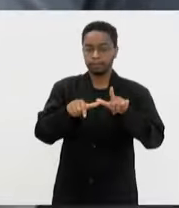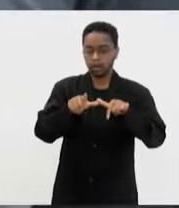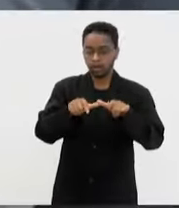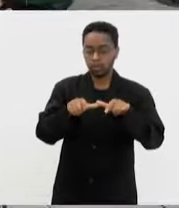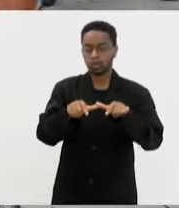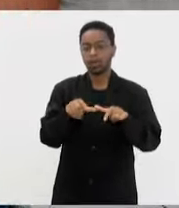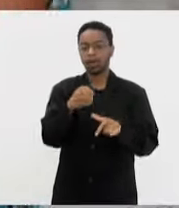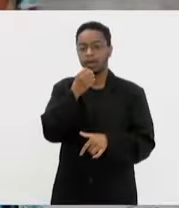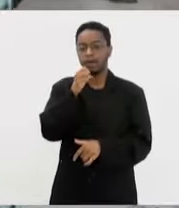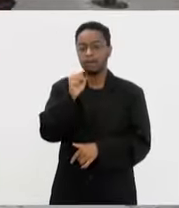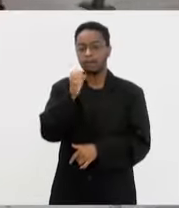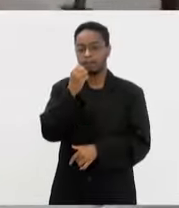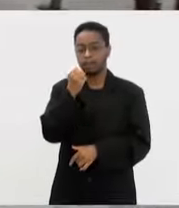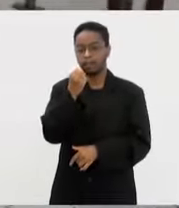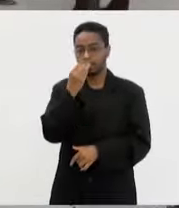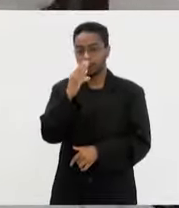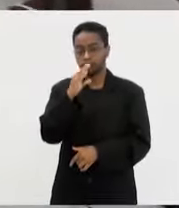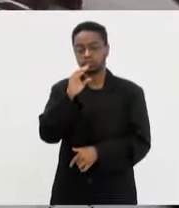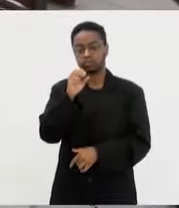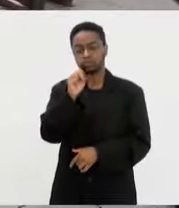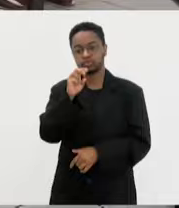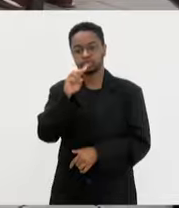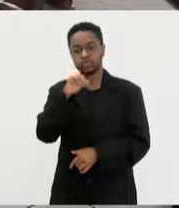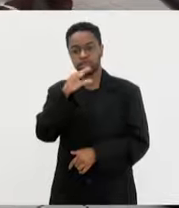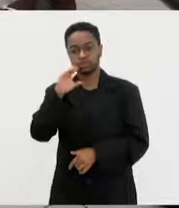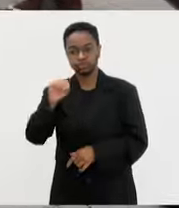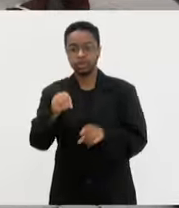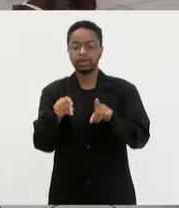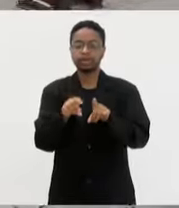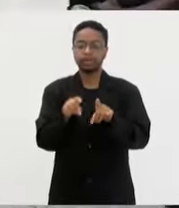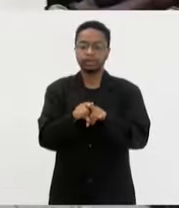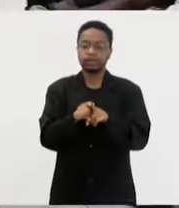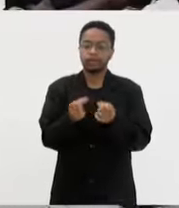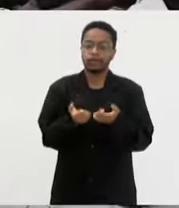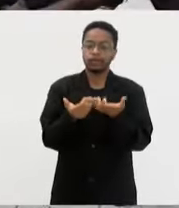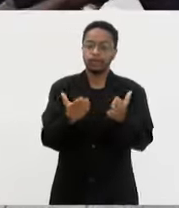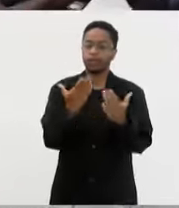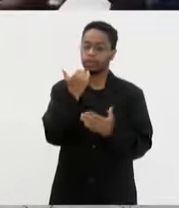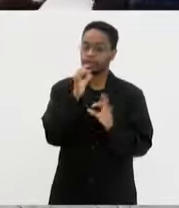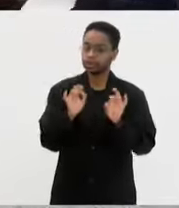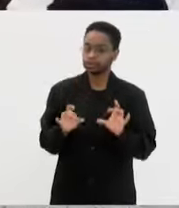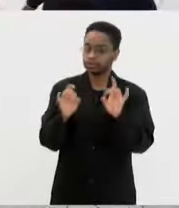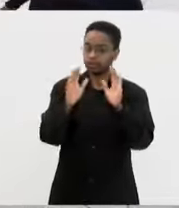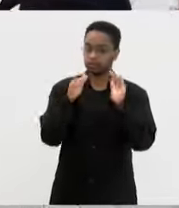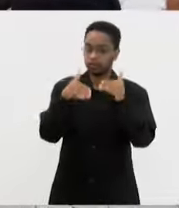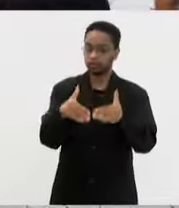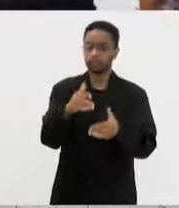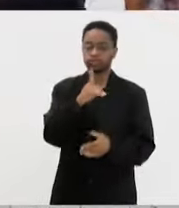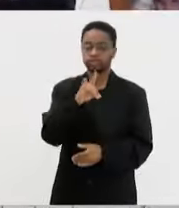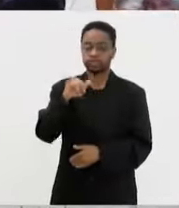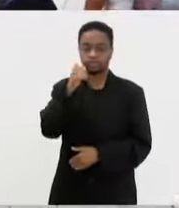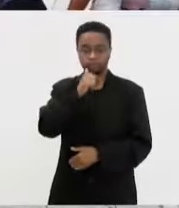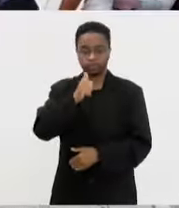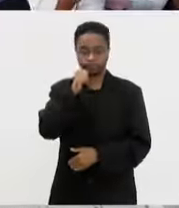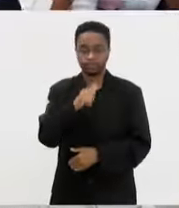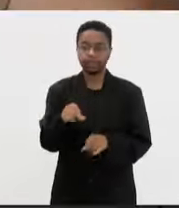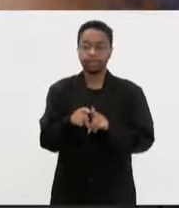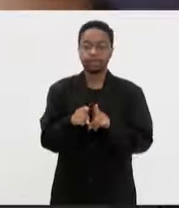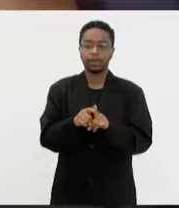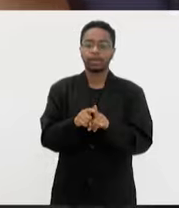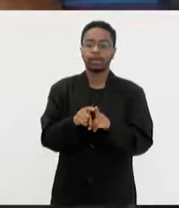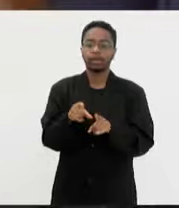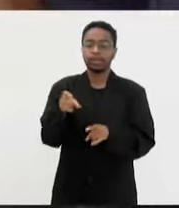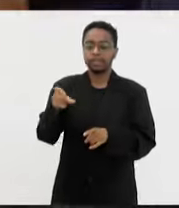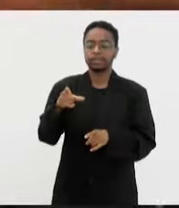Campo Grande, vão servir hoje um cardápio especial pelo Dia da Mulher. No restaurante Getúlio Vargas, em Bangu, haverá também um bolo